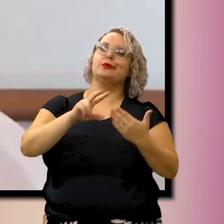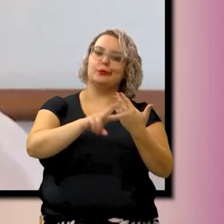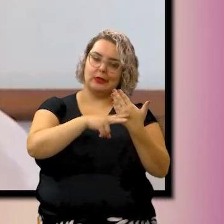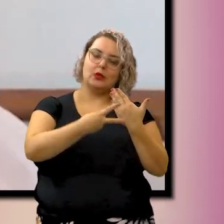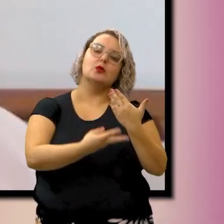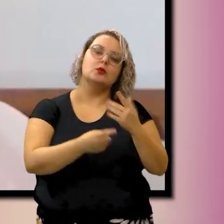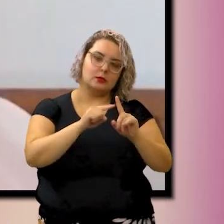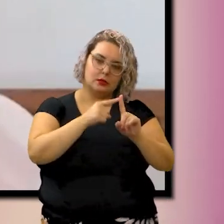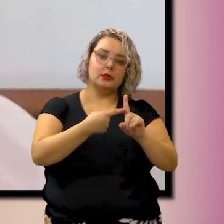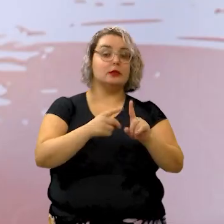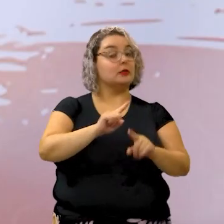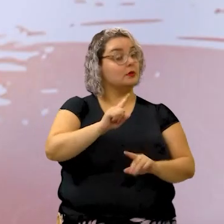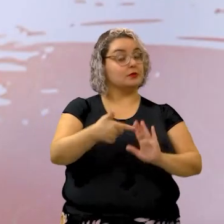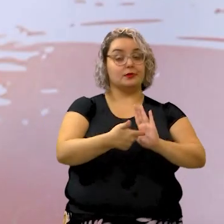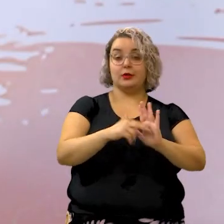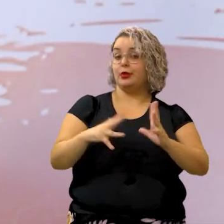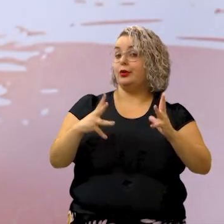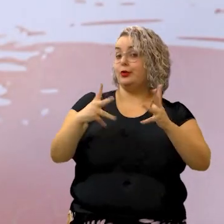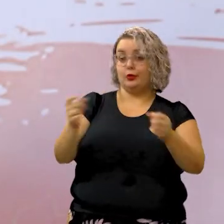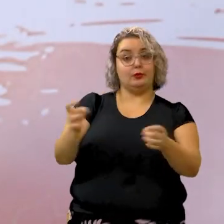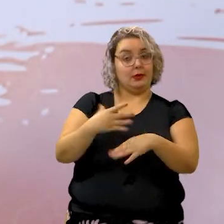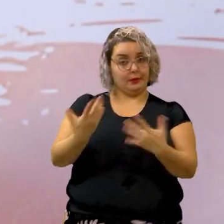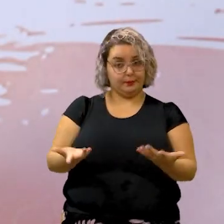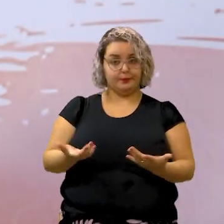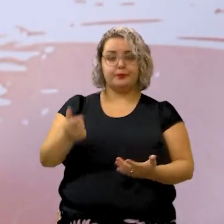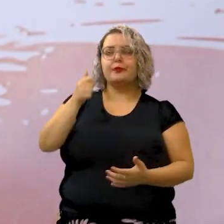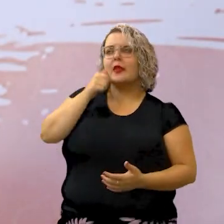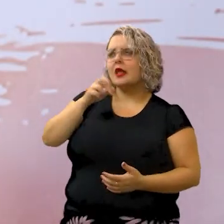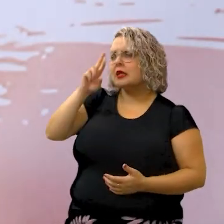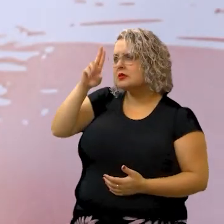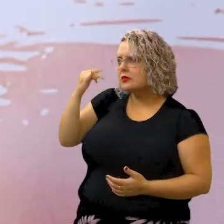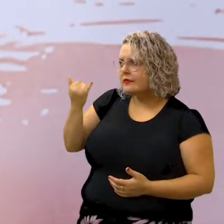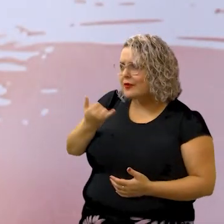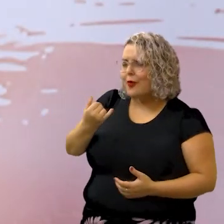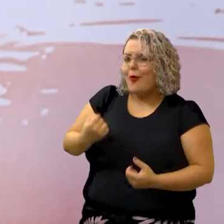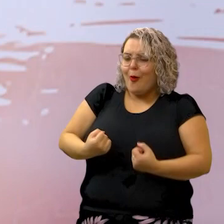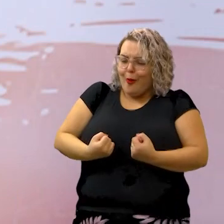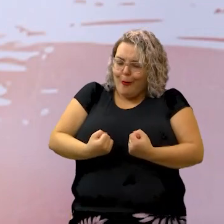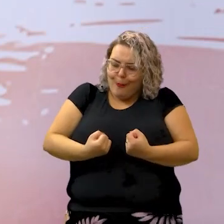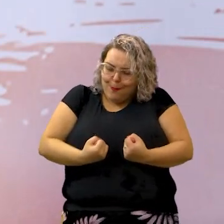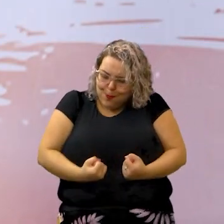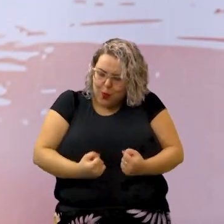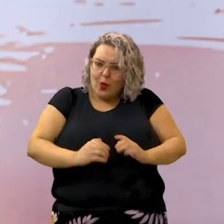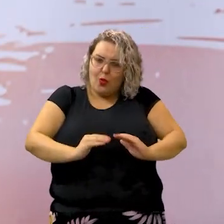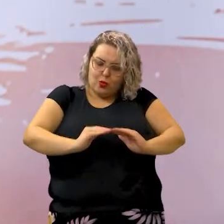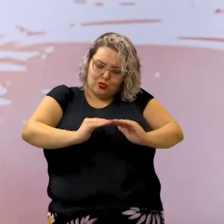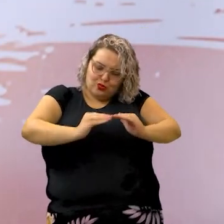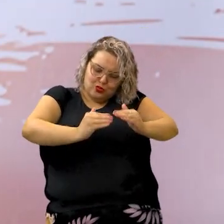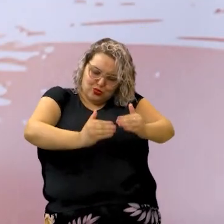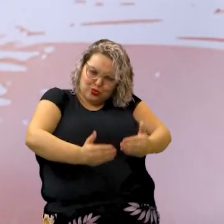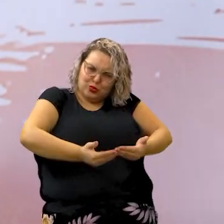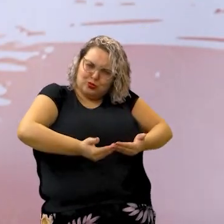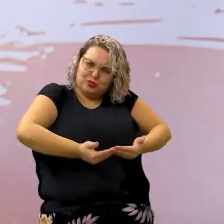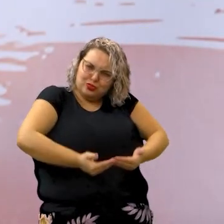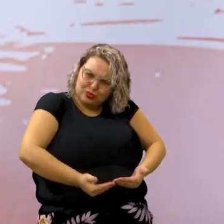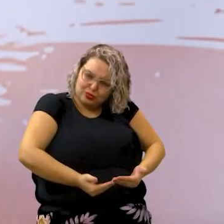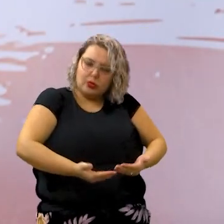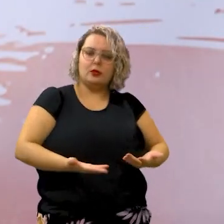que tudo vai passar. A senhora disse aí o peso da barriga. Eu quero falar dessa questão de